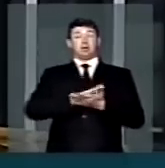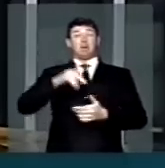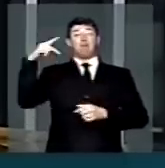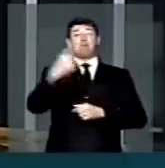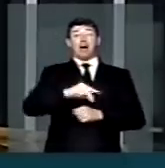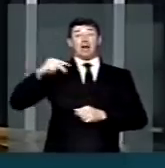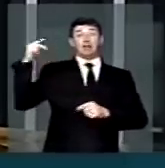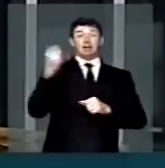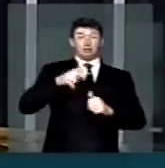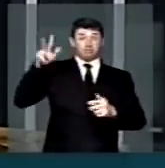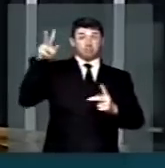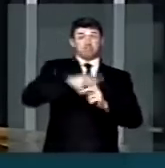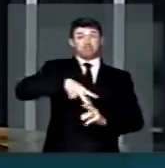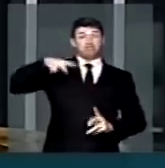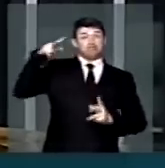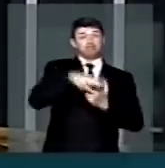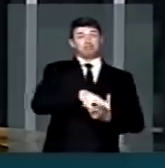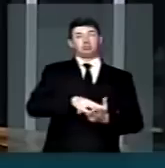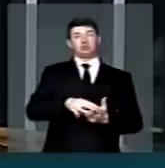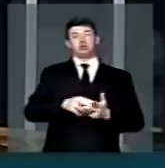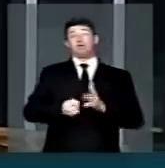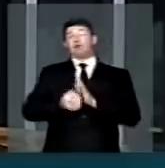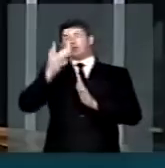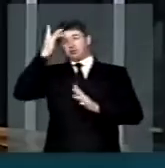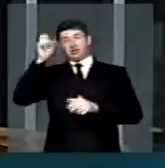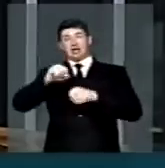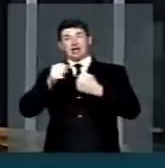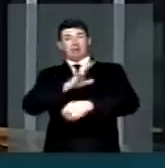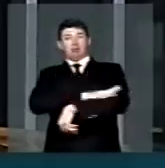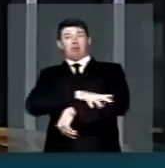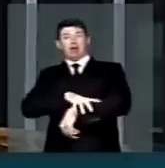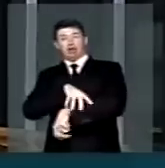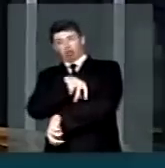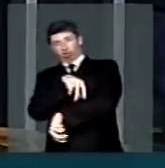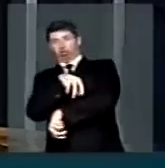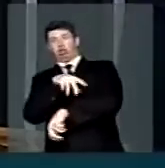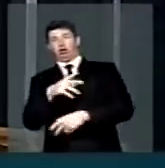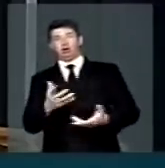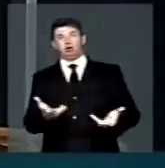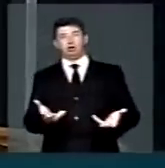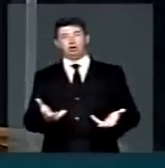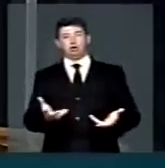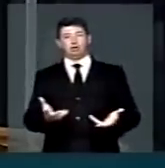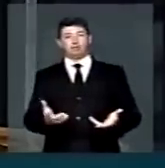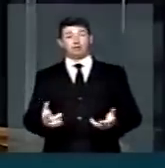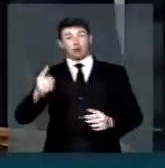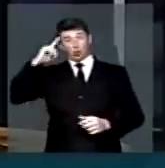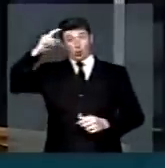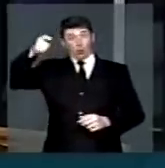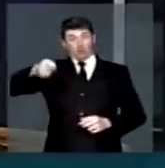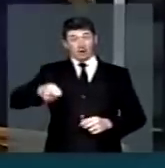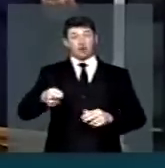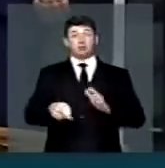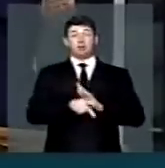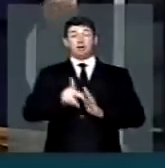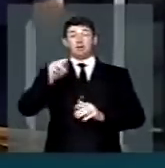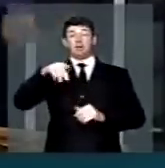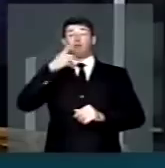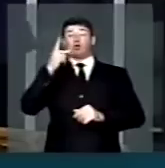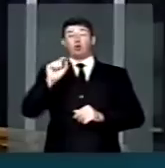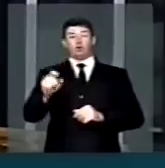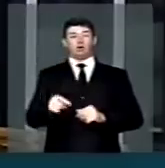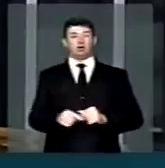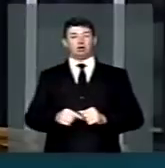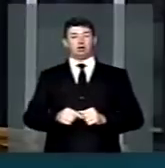espancou dezenas de jovens que estão lá com os braços quebrados pela tropa. E o comandante da PM falou que se